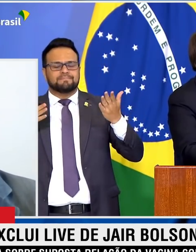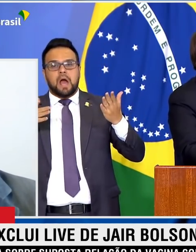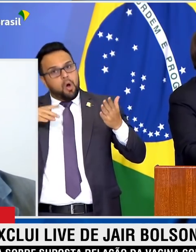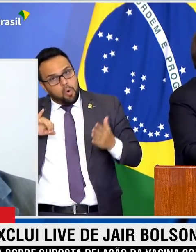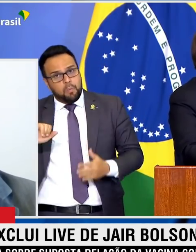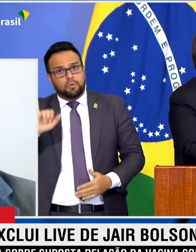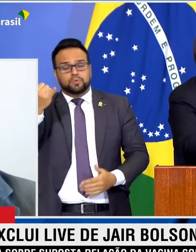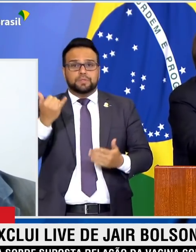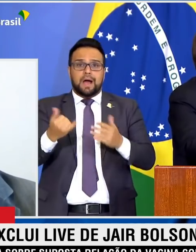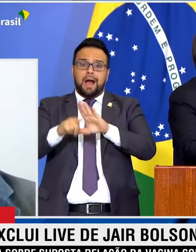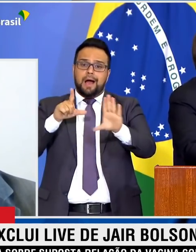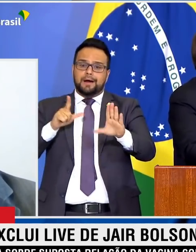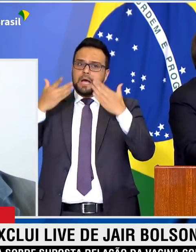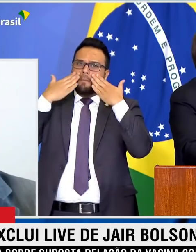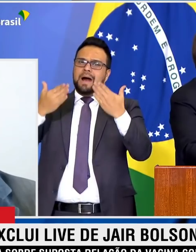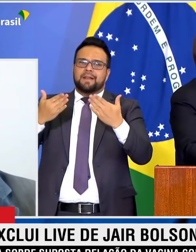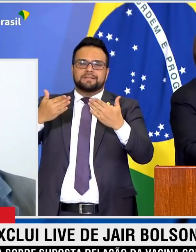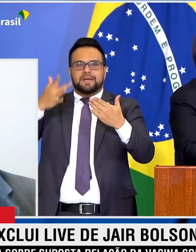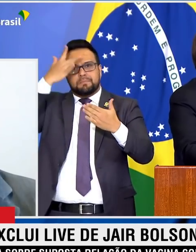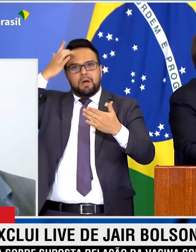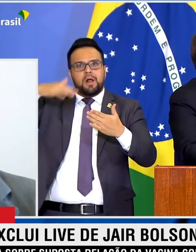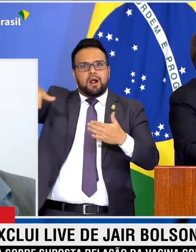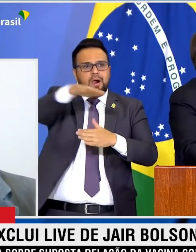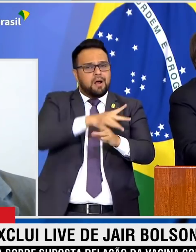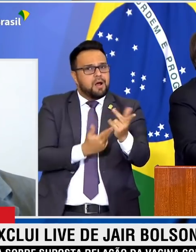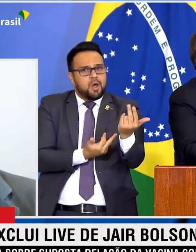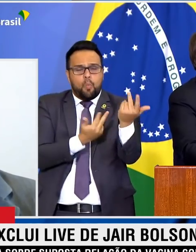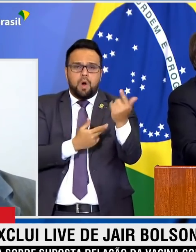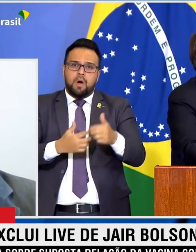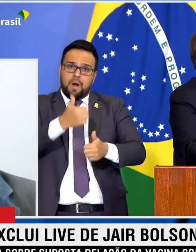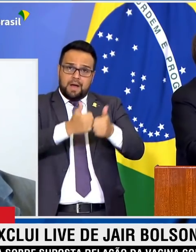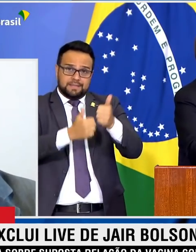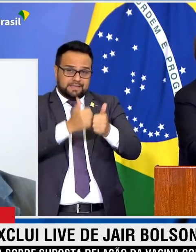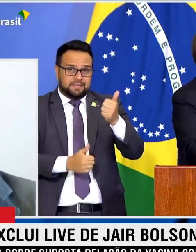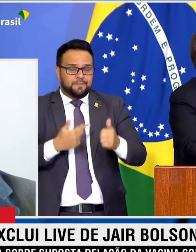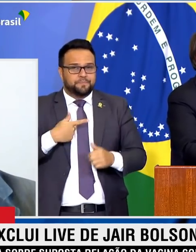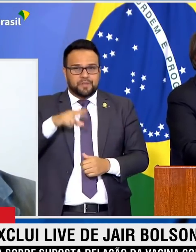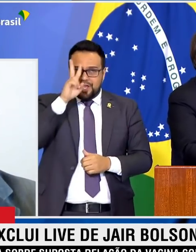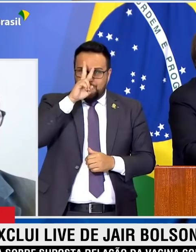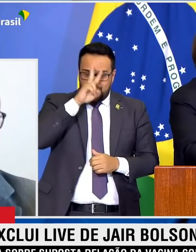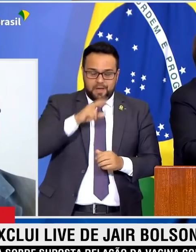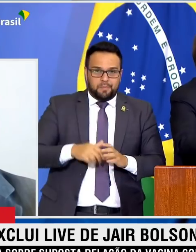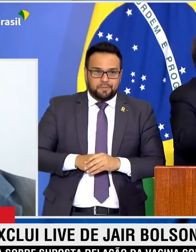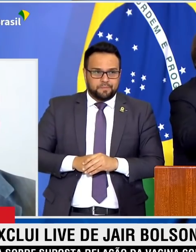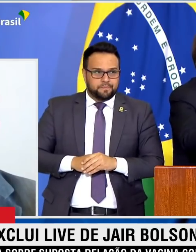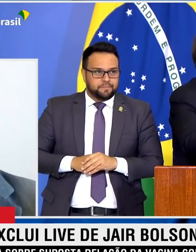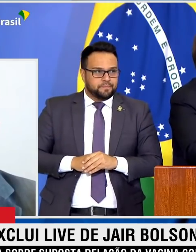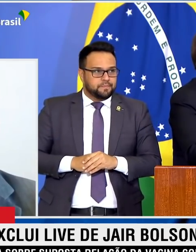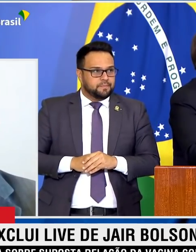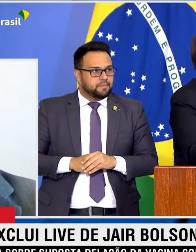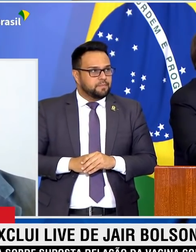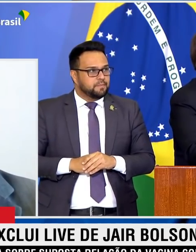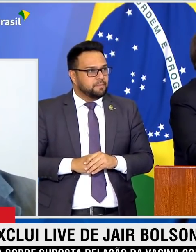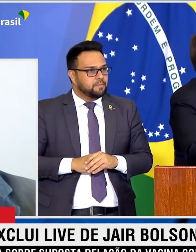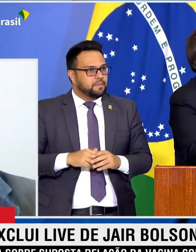e todo o efeito que está usou no mercado o que me causa espanto é que a gente não para né enquanto sociedade ali todos os